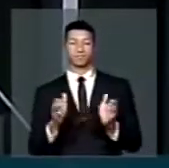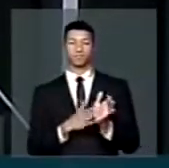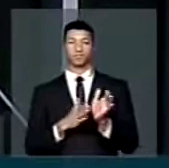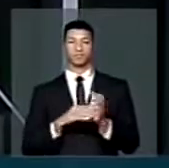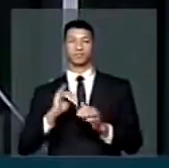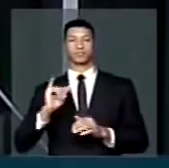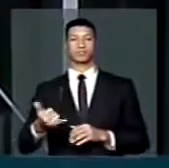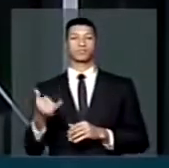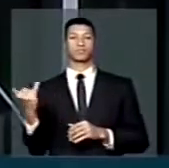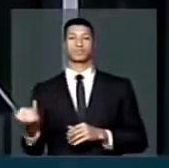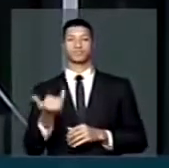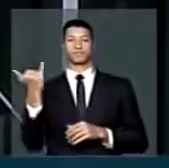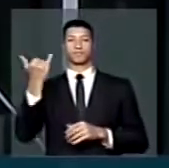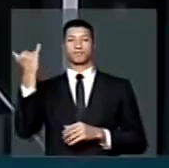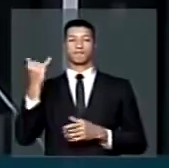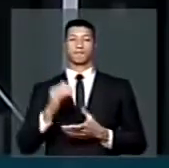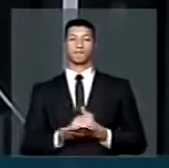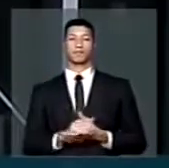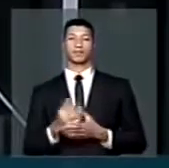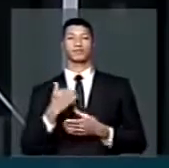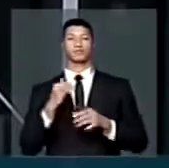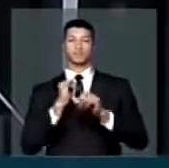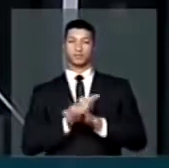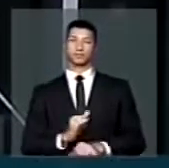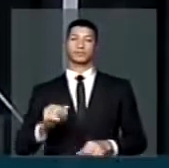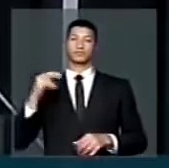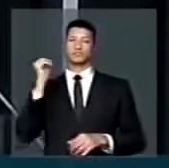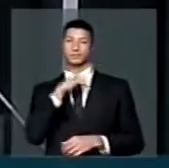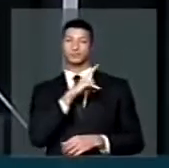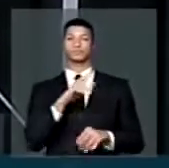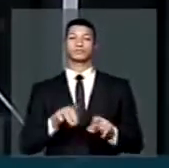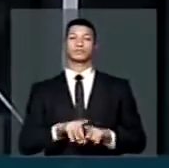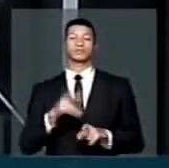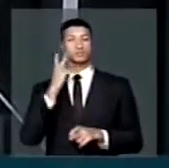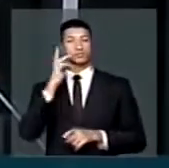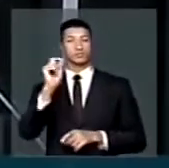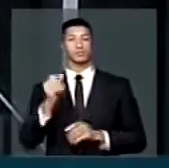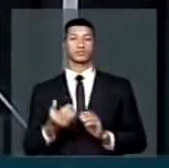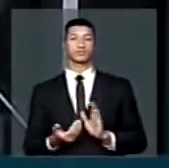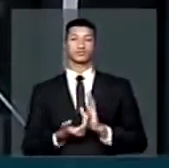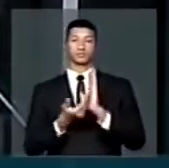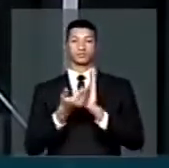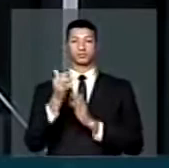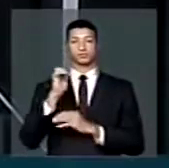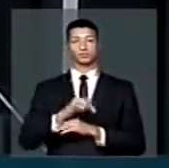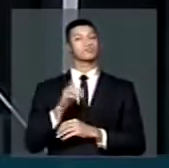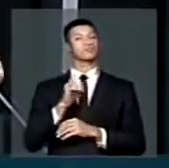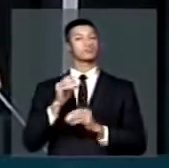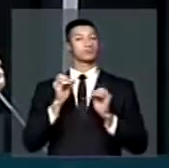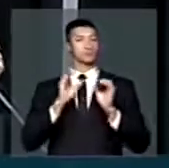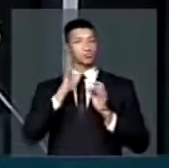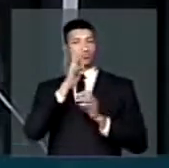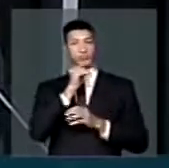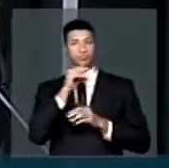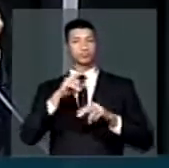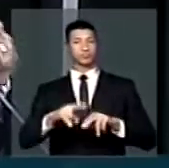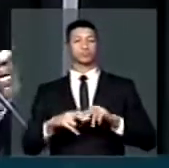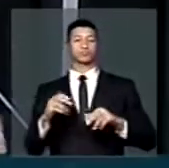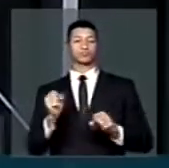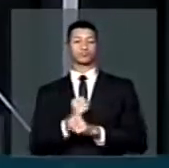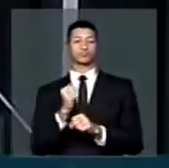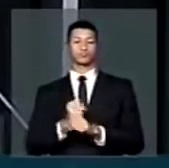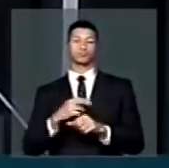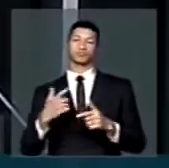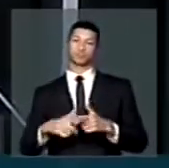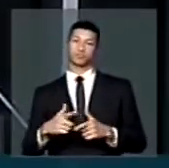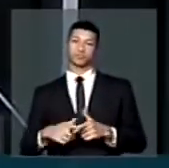de extrema relevância, e eu diria urgente, para que esta casa não passe novamente pelo